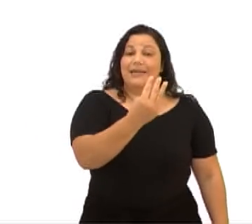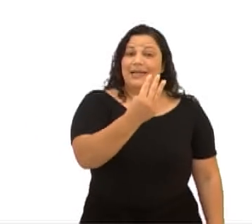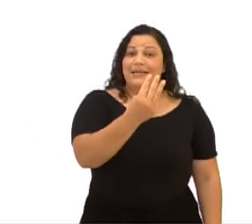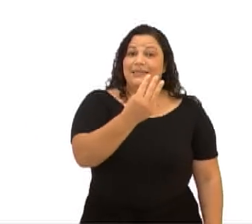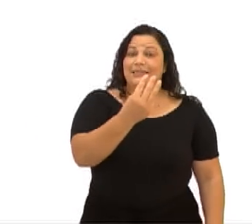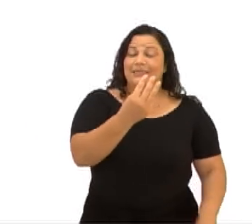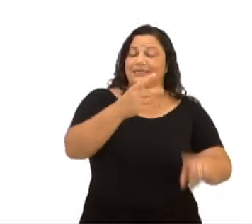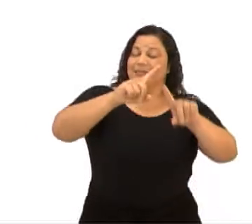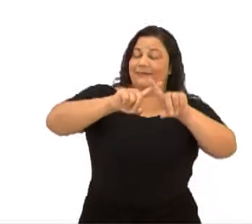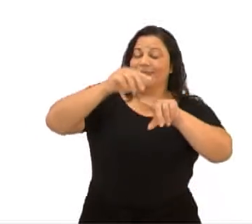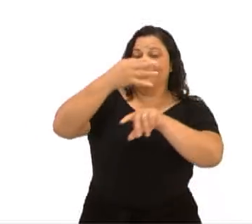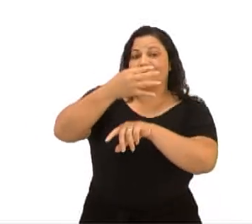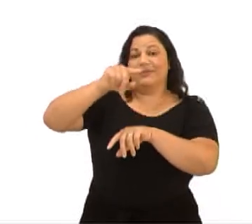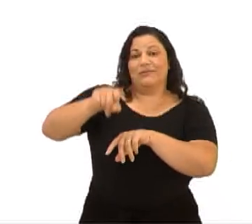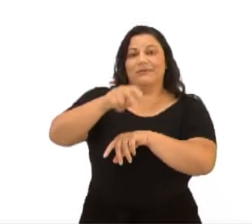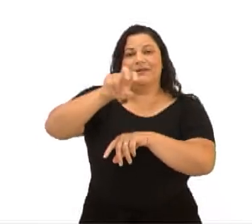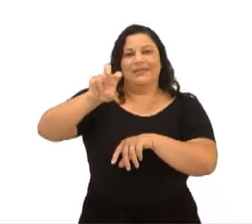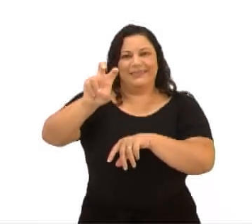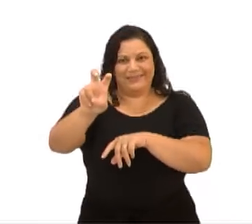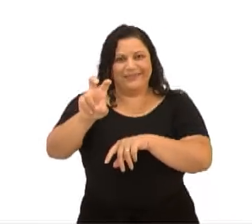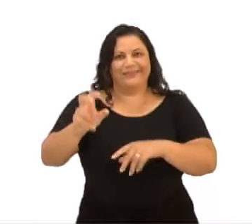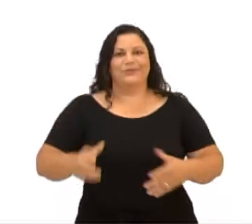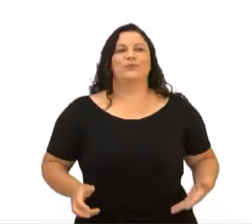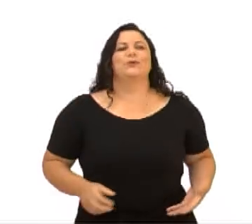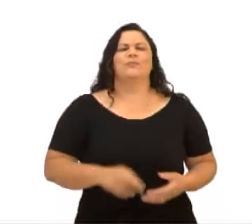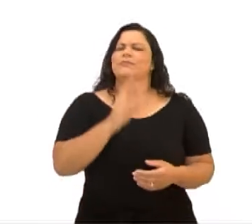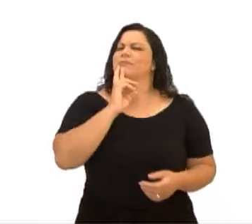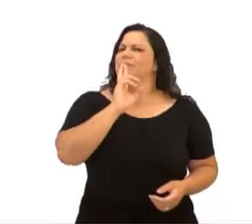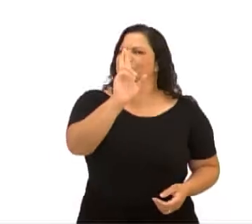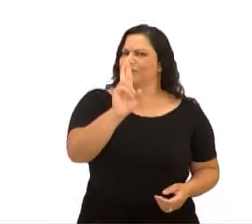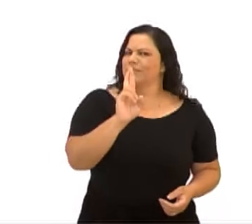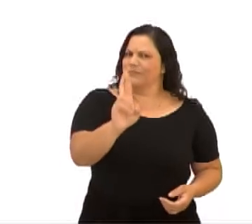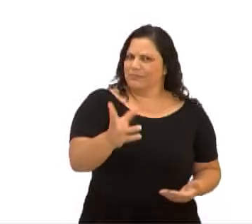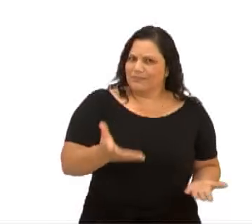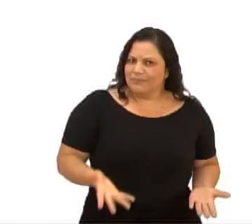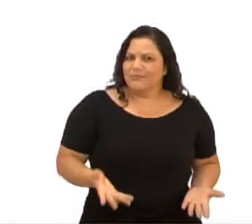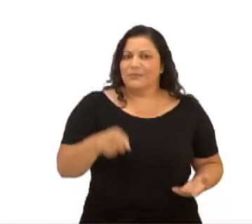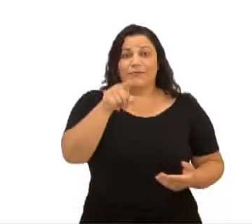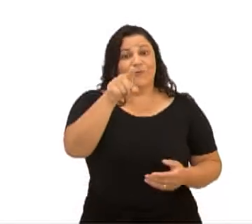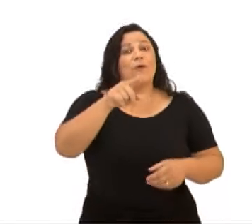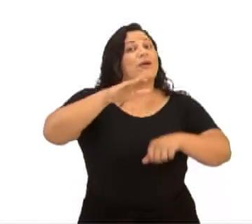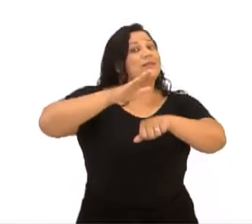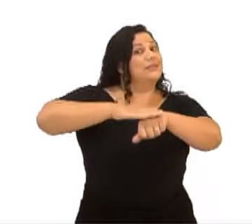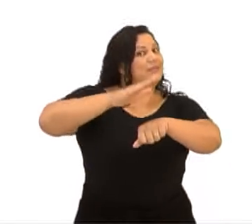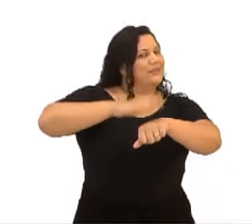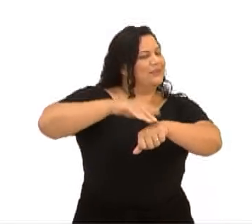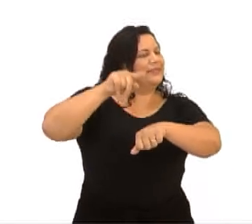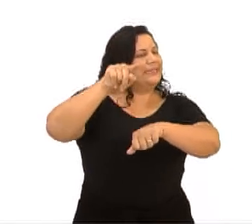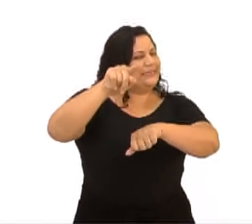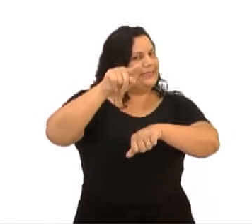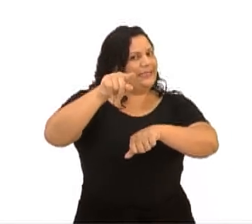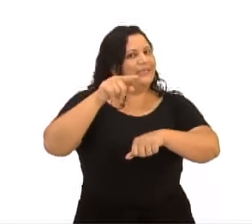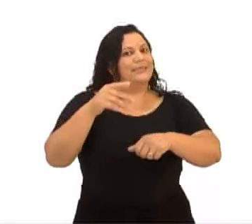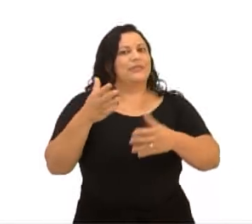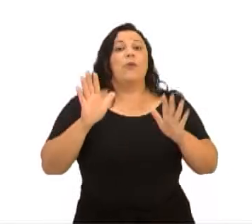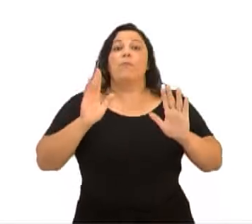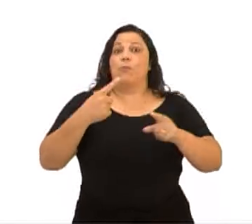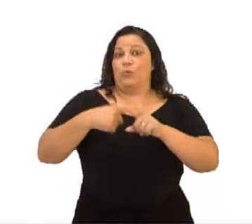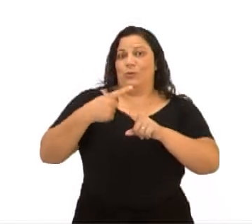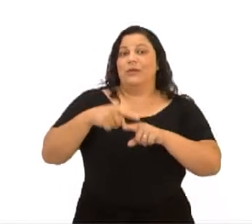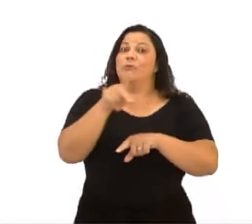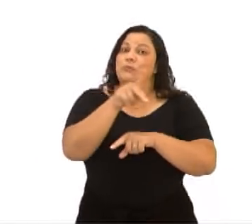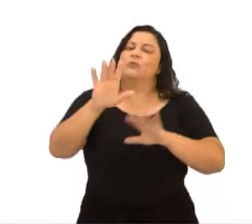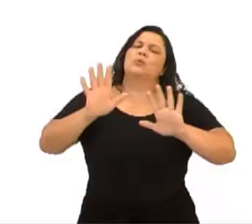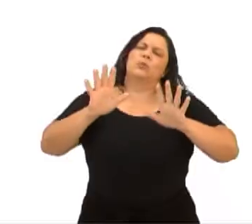vezes 4,5. Resolvendo essa multiplicação, que vocês vão fazer essa agora, porque eu já fiz várias